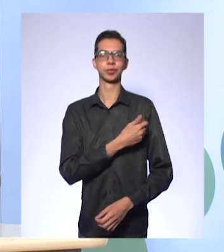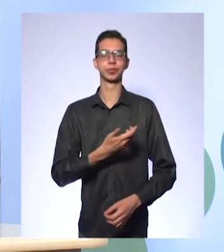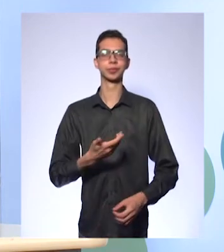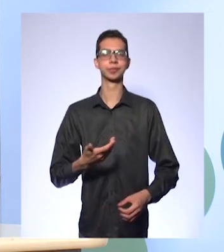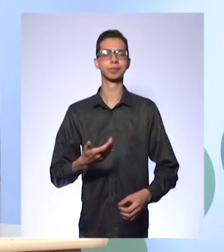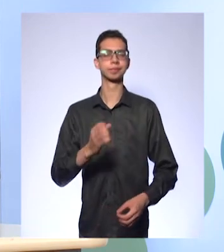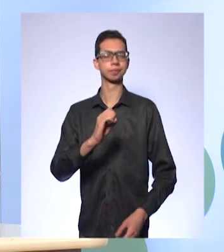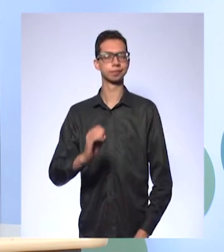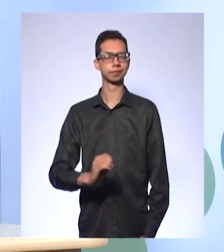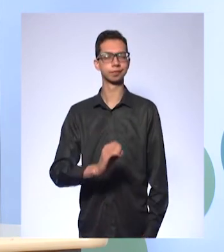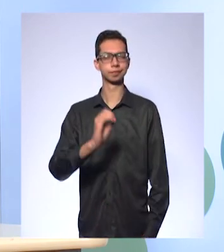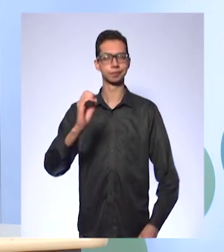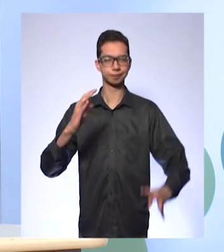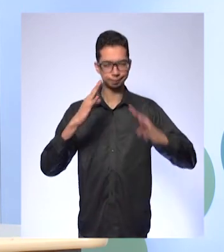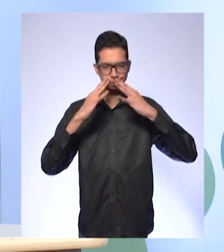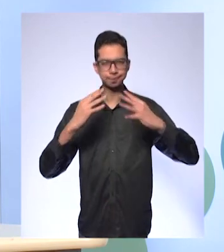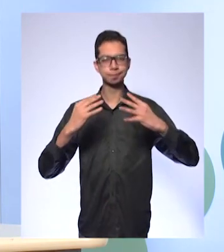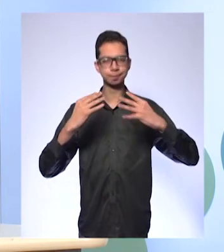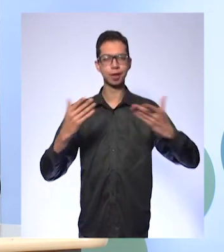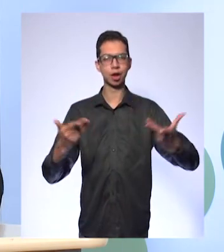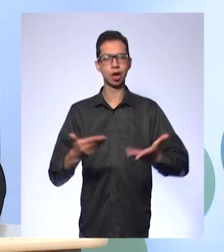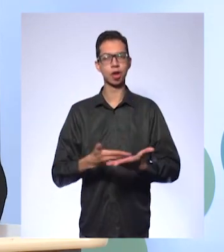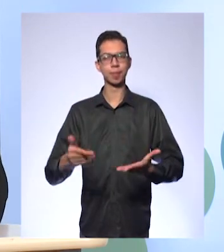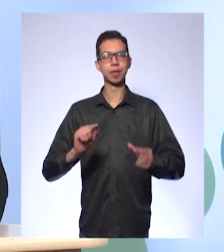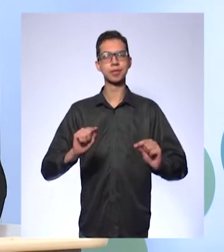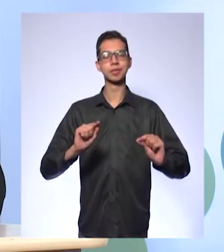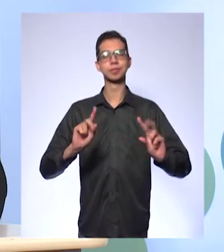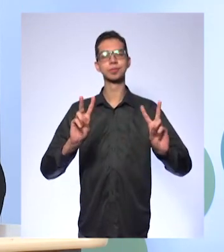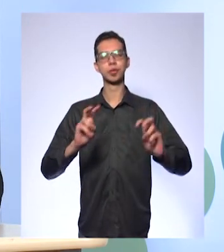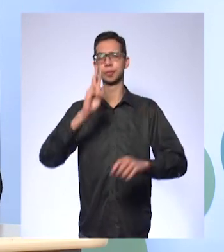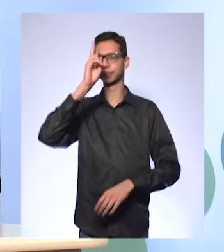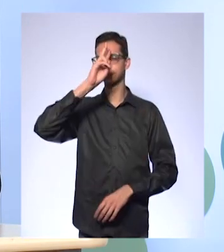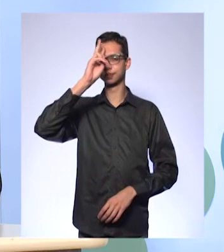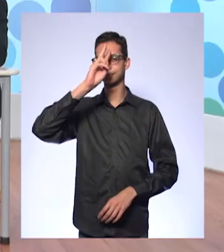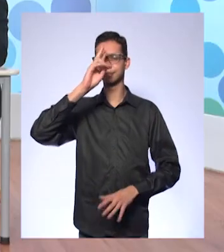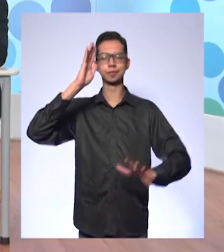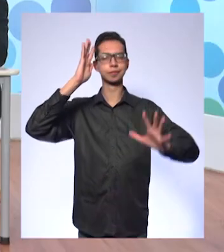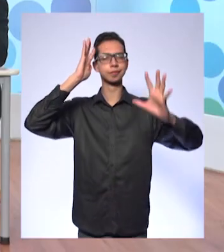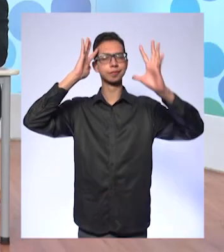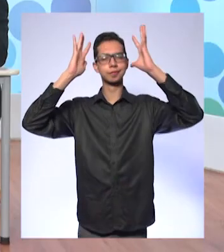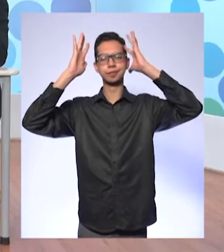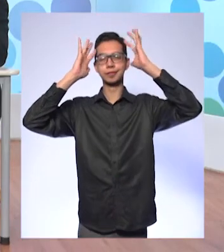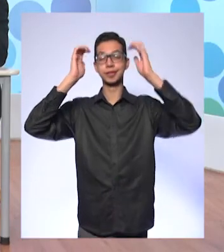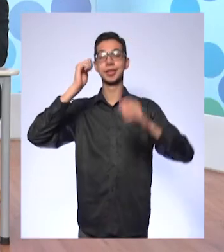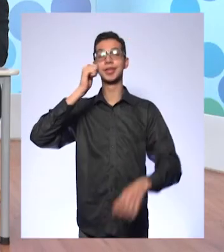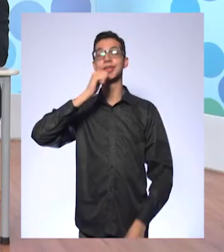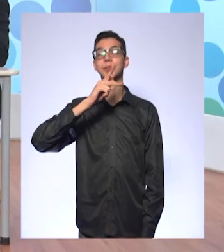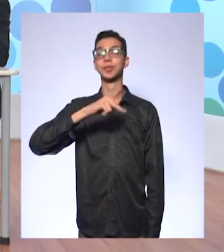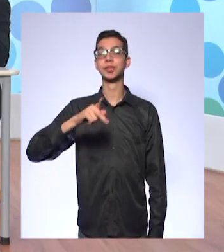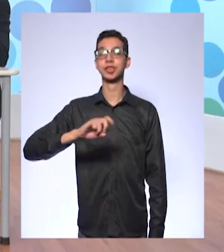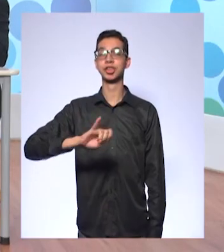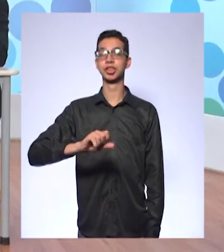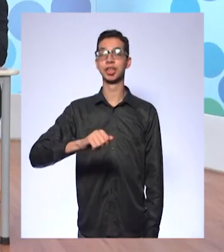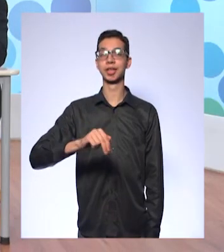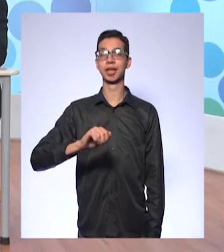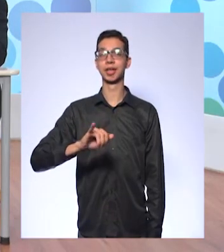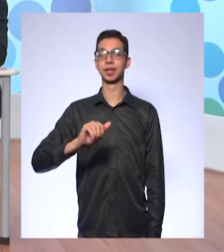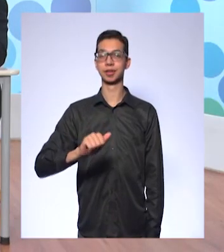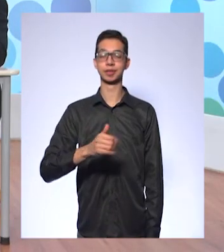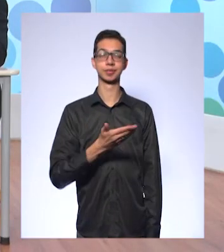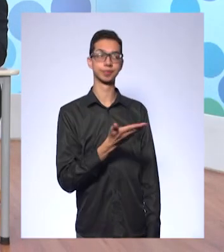as nossas aventuras da história. E do meu lado aqui já está a professora Janaína Jardim, que vai ministrar